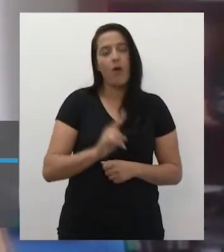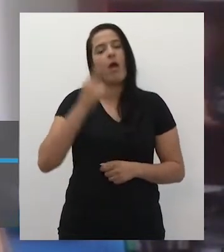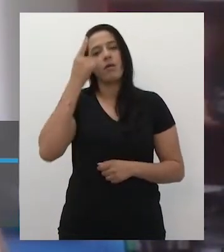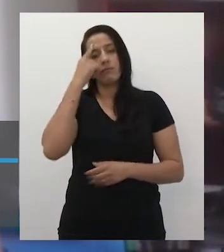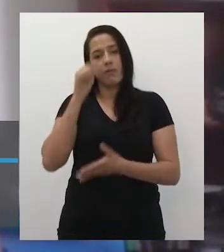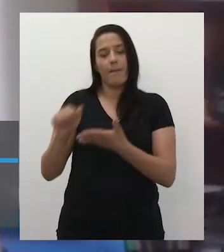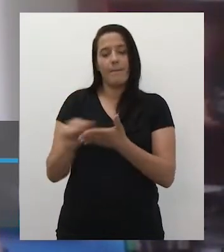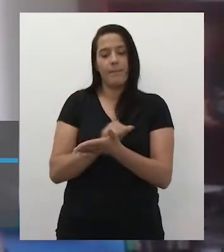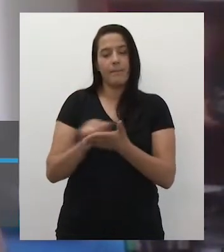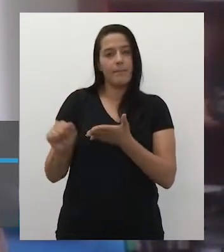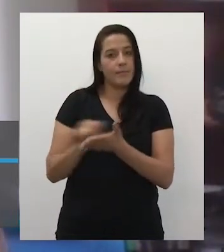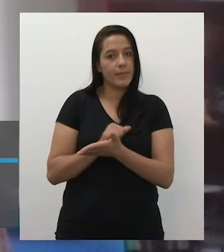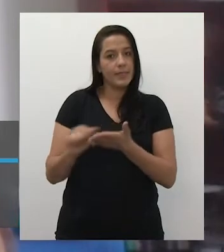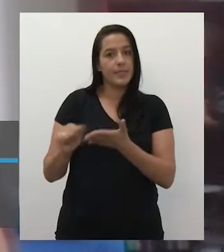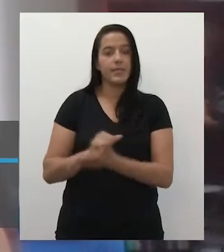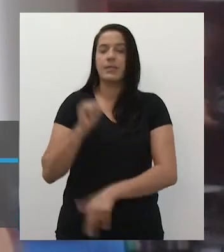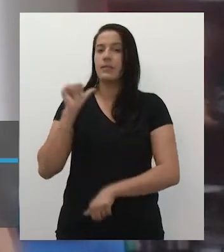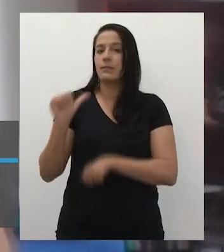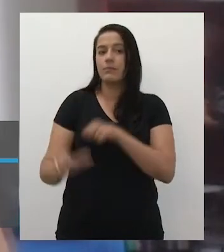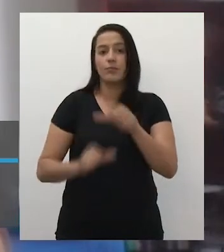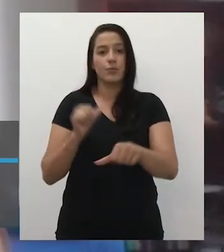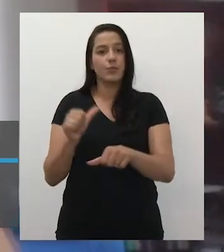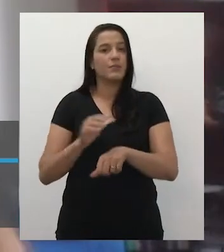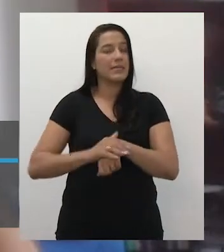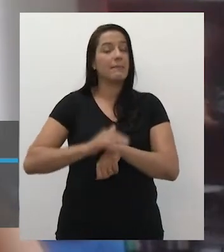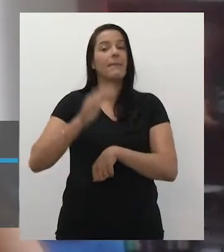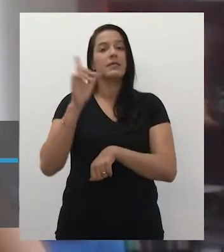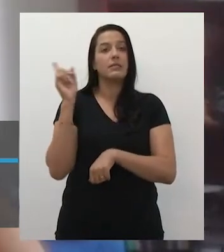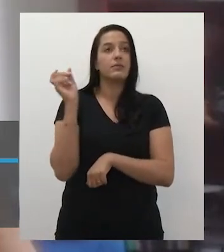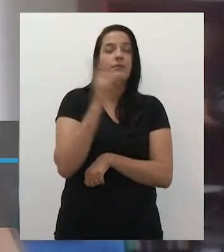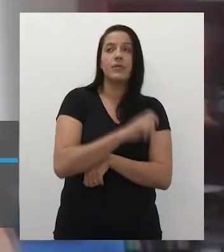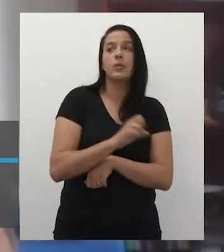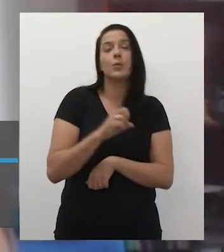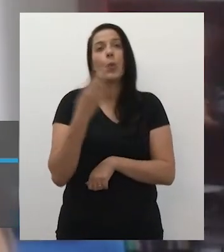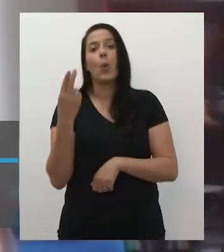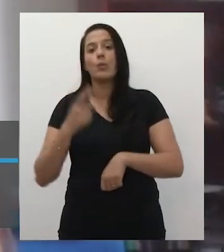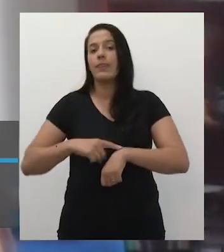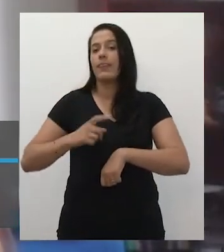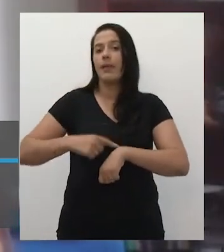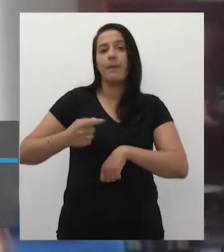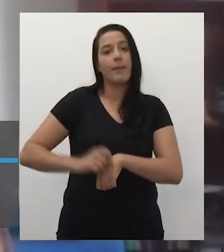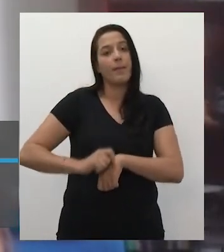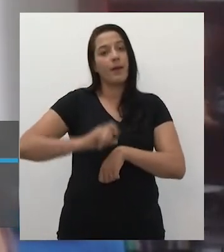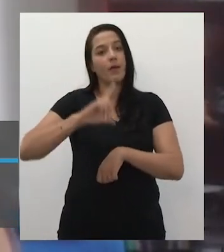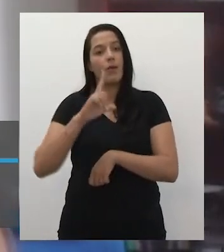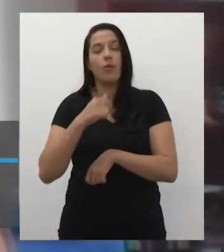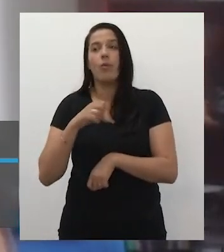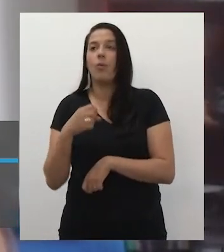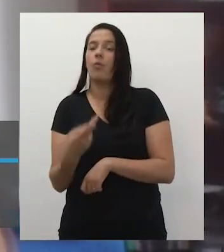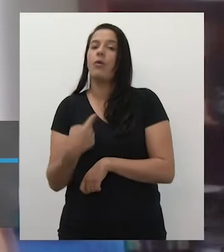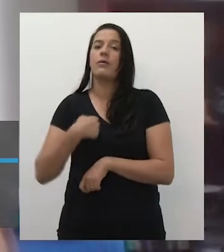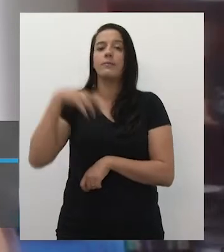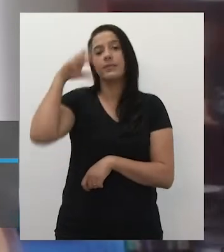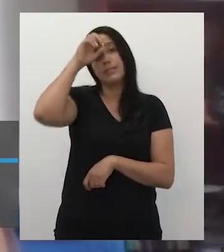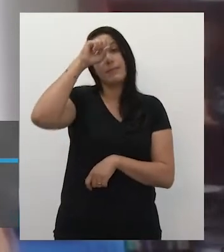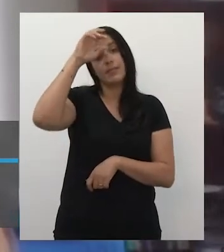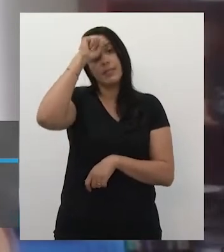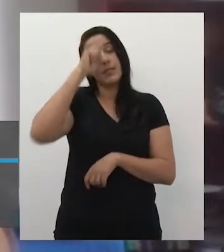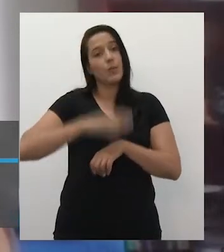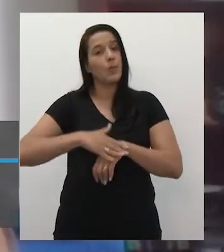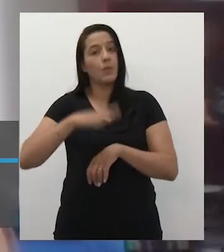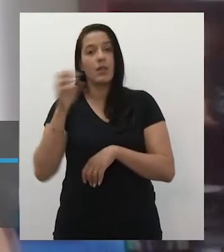ela quando eu estiver planejando outras coisas, quando eu estiver me organizando para fazer alguma outra tarefa. Ou então, alguma coisa